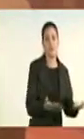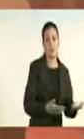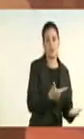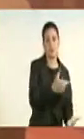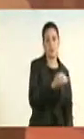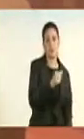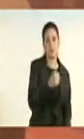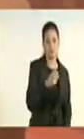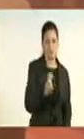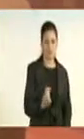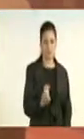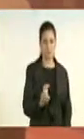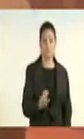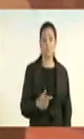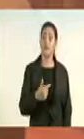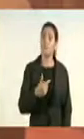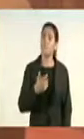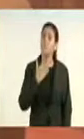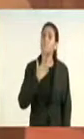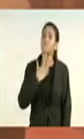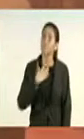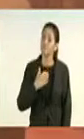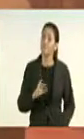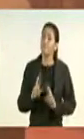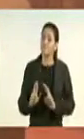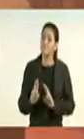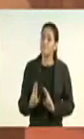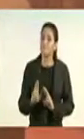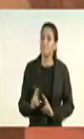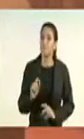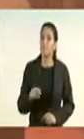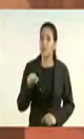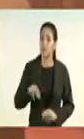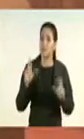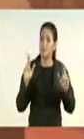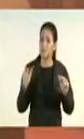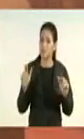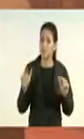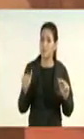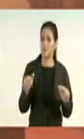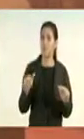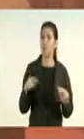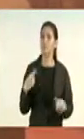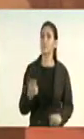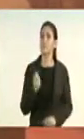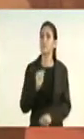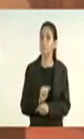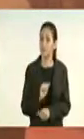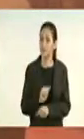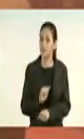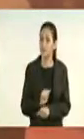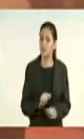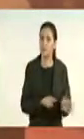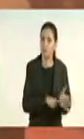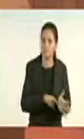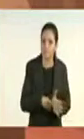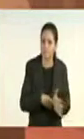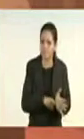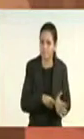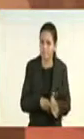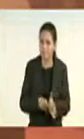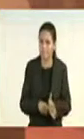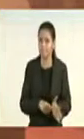entendo que esse assunto, evidentemente, iremos aguardar a resposta formal a essa consulta que